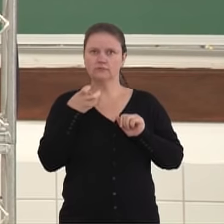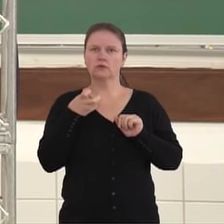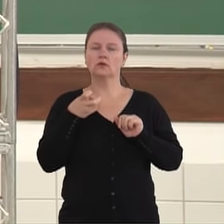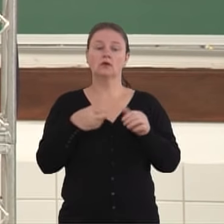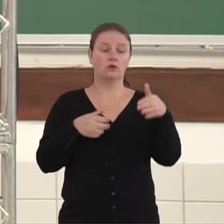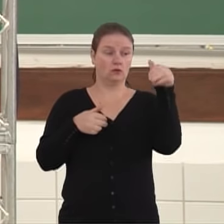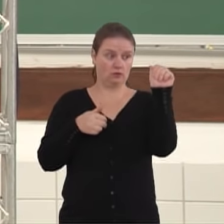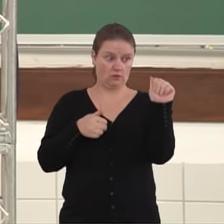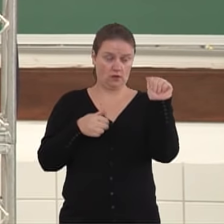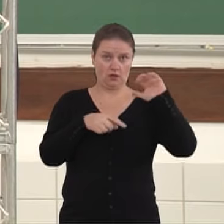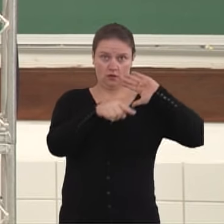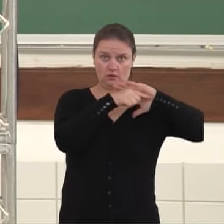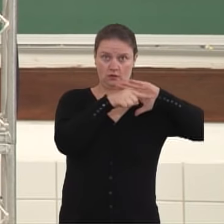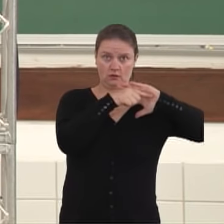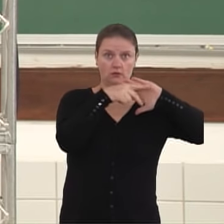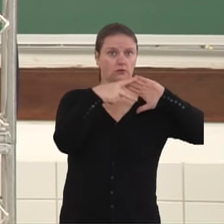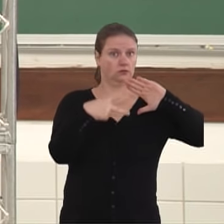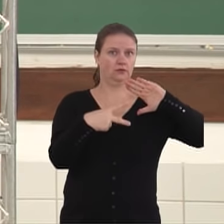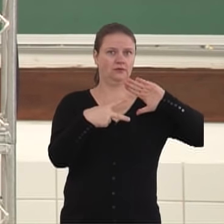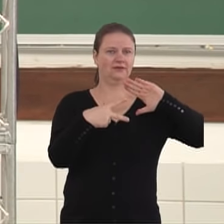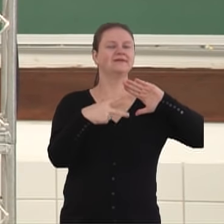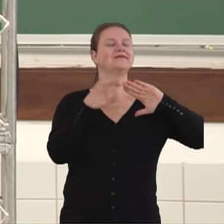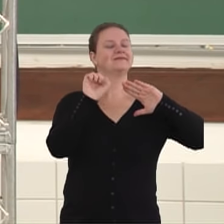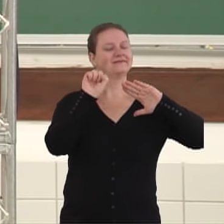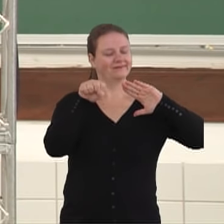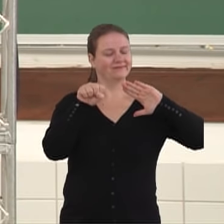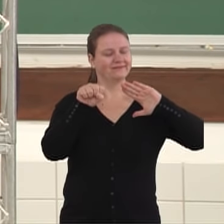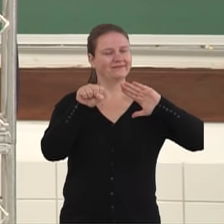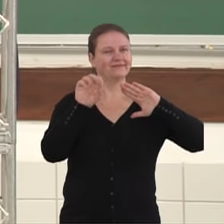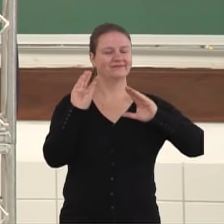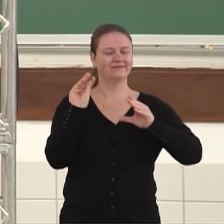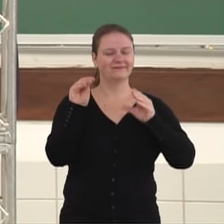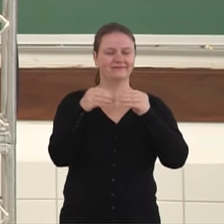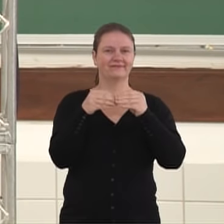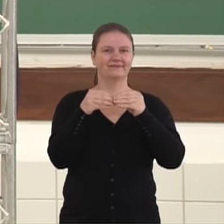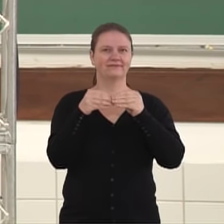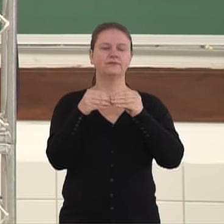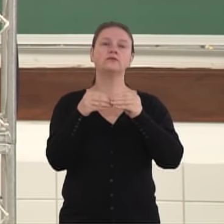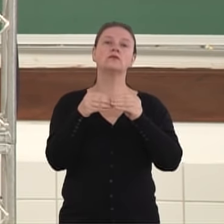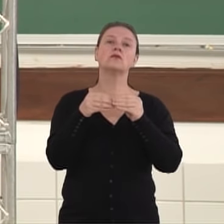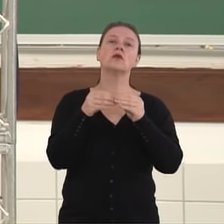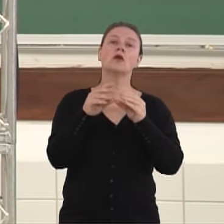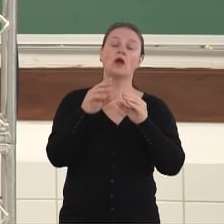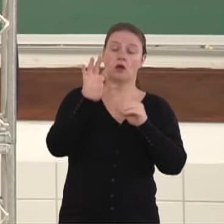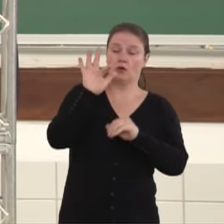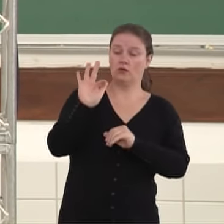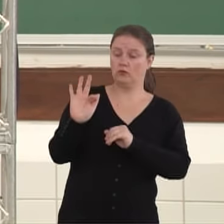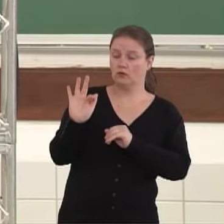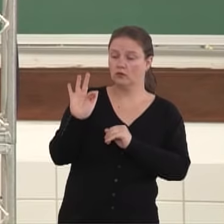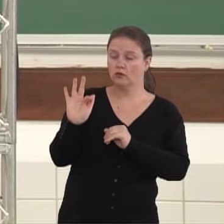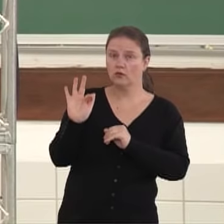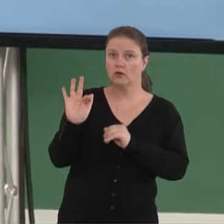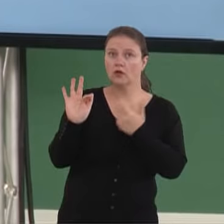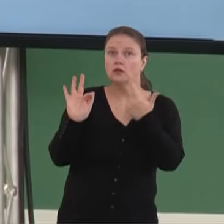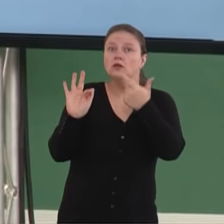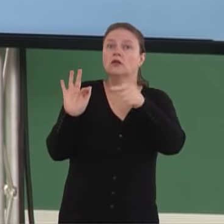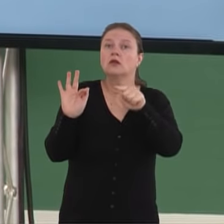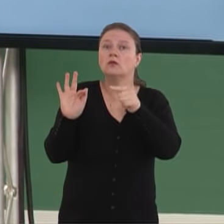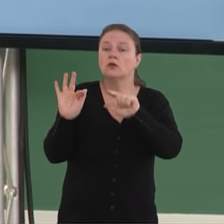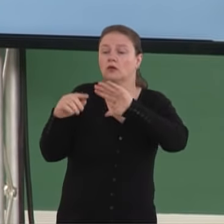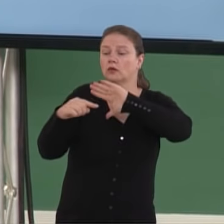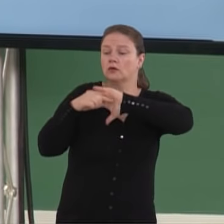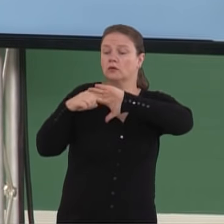o A é -2, ele é um número inteiro. O F, ele está depois, entre o -1, ele